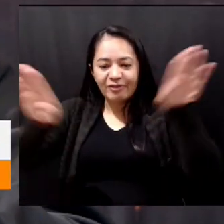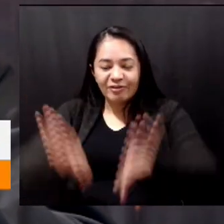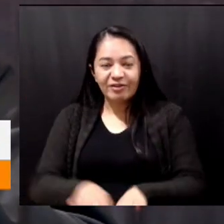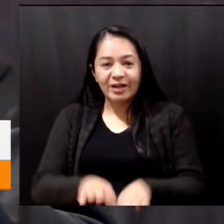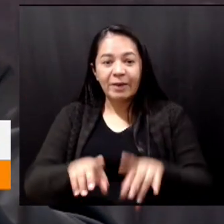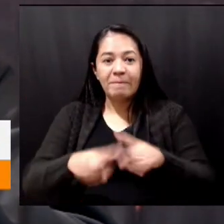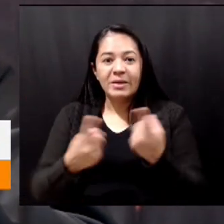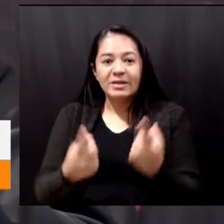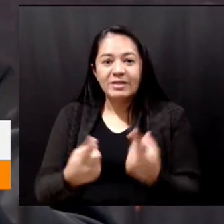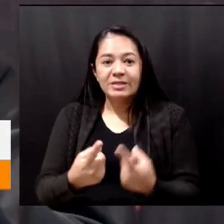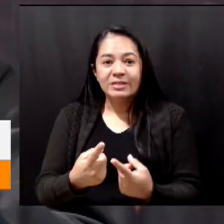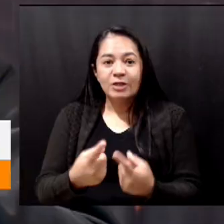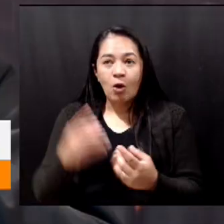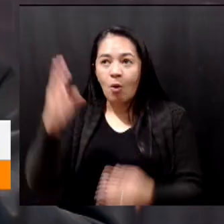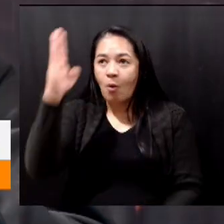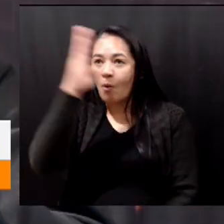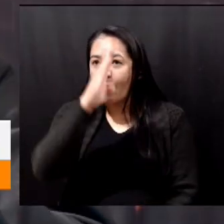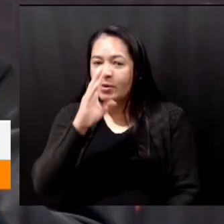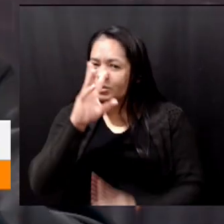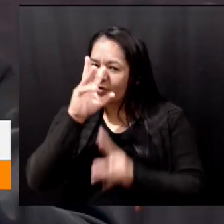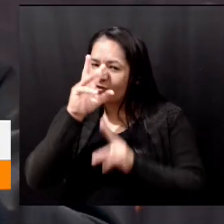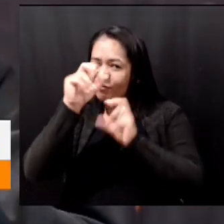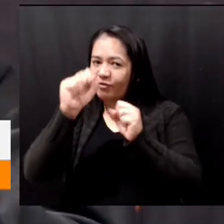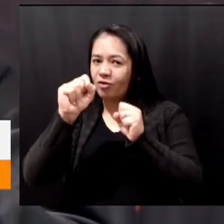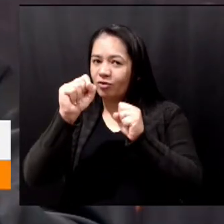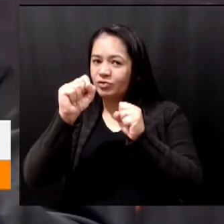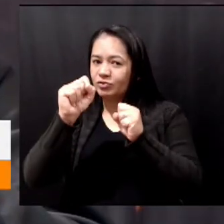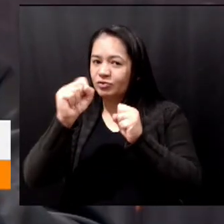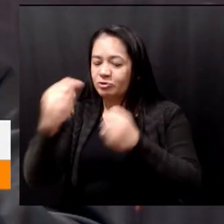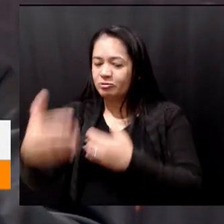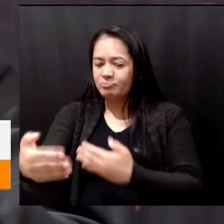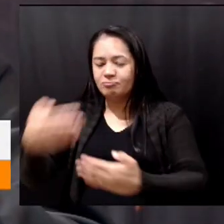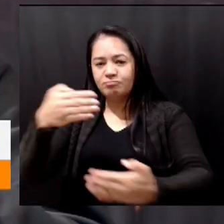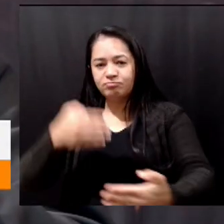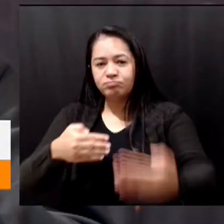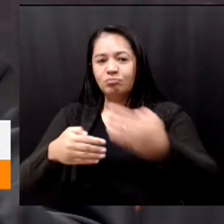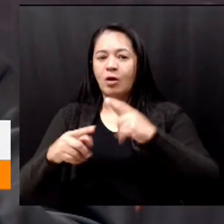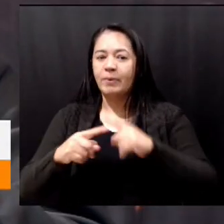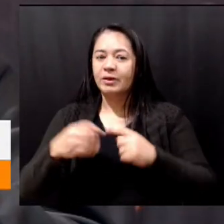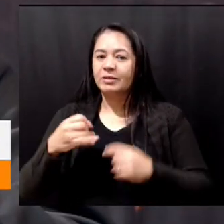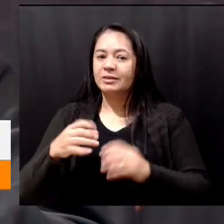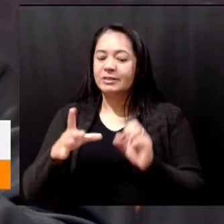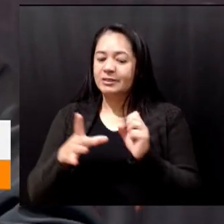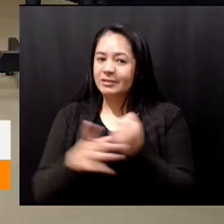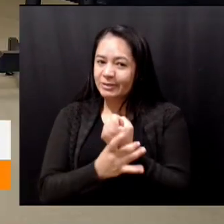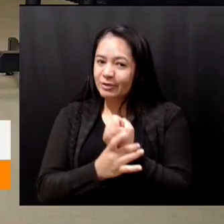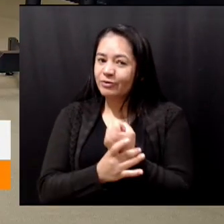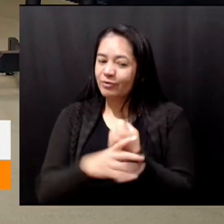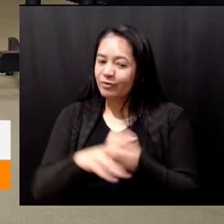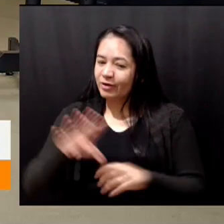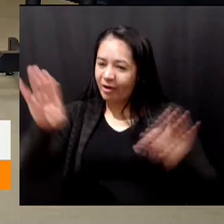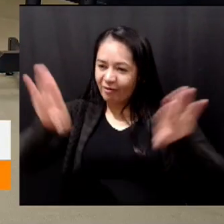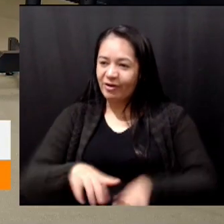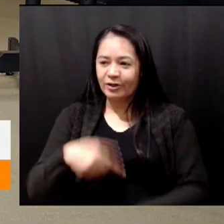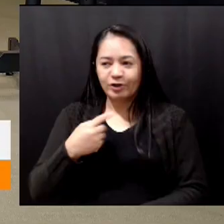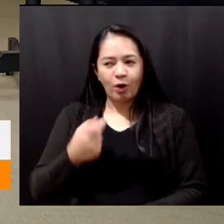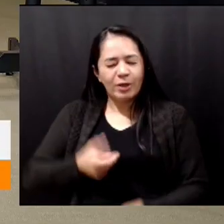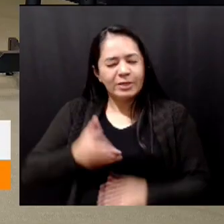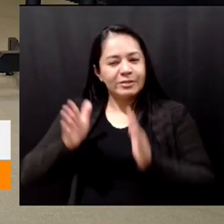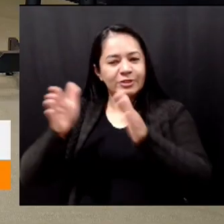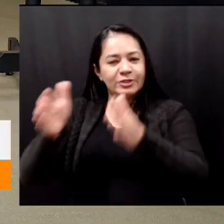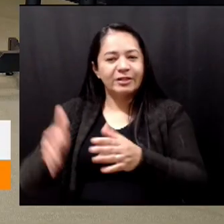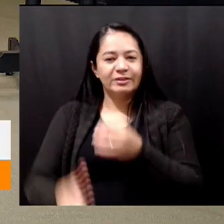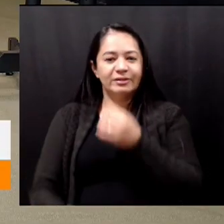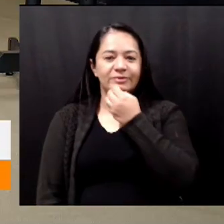Brasil forte, pujante, porque aí eu digo, se segura o Vale do Silício que nós estamos chegando. Muito bem, né?